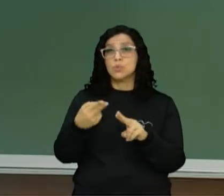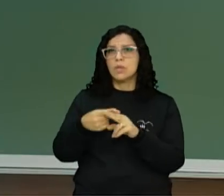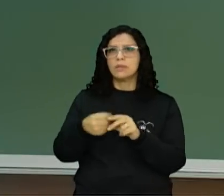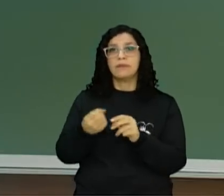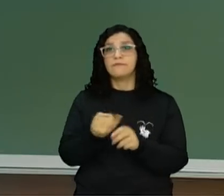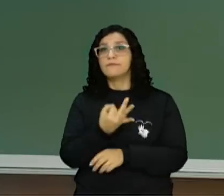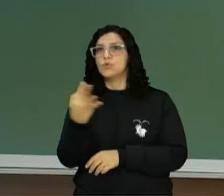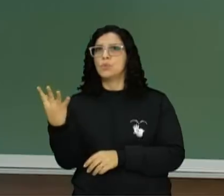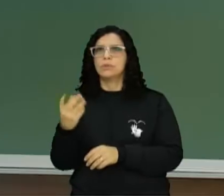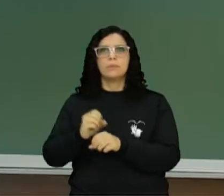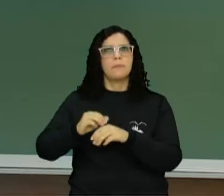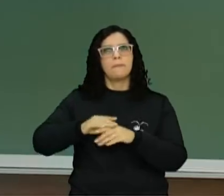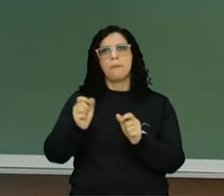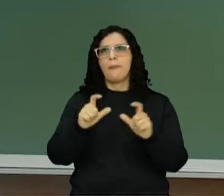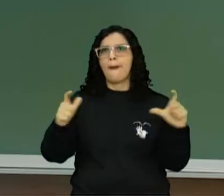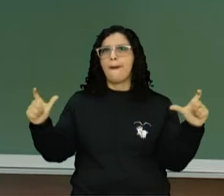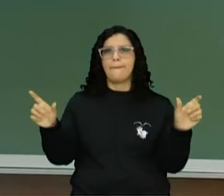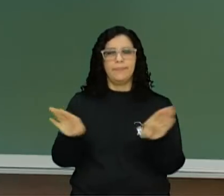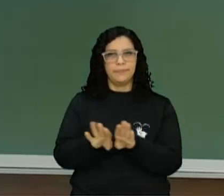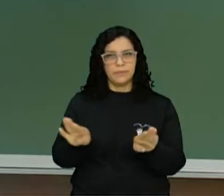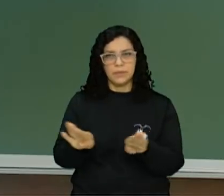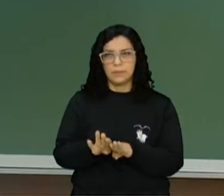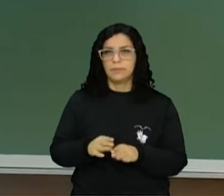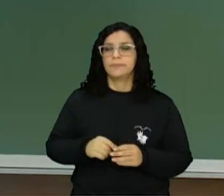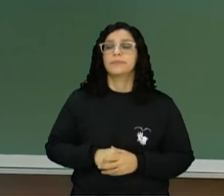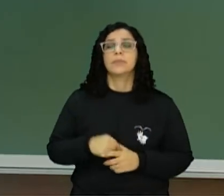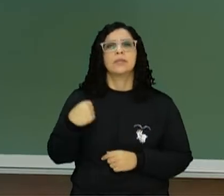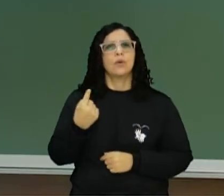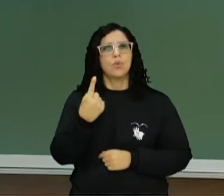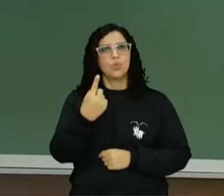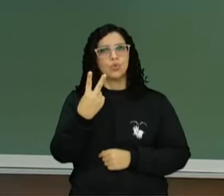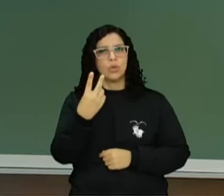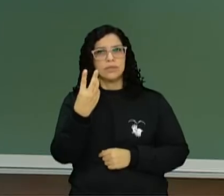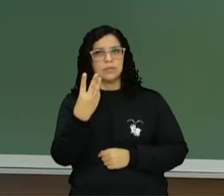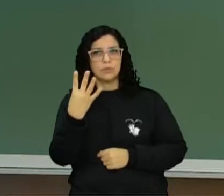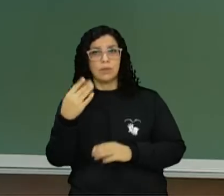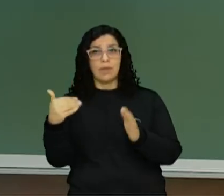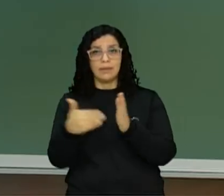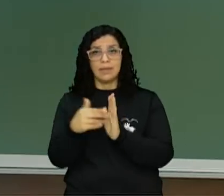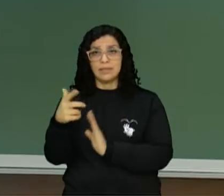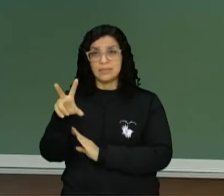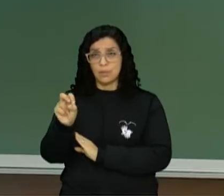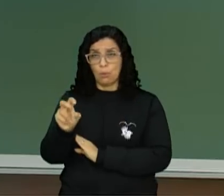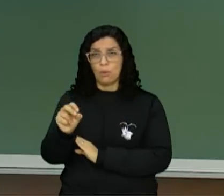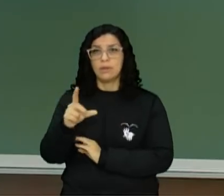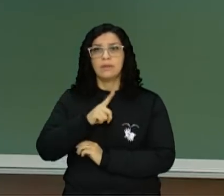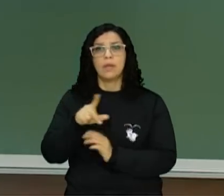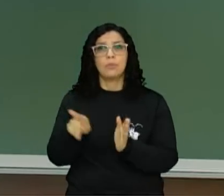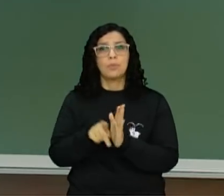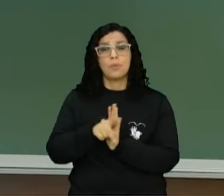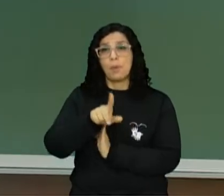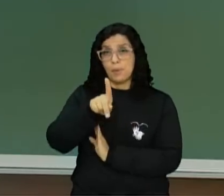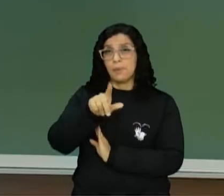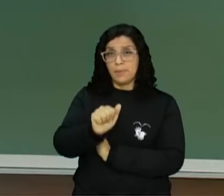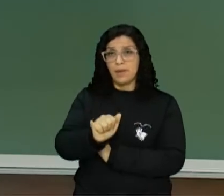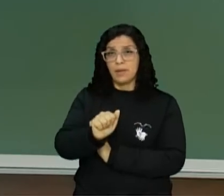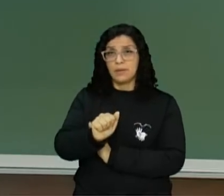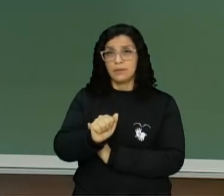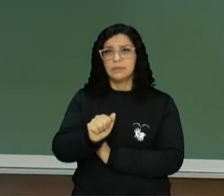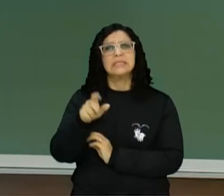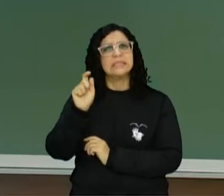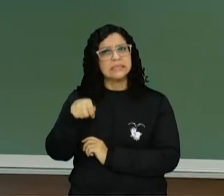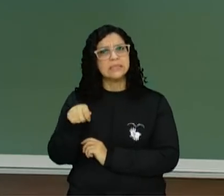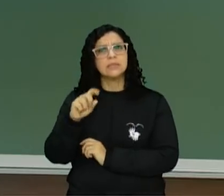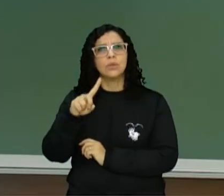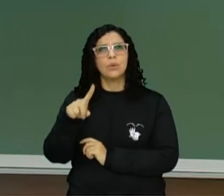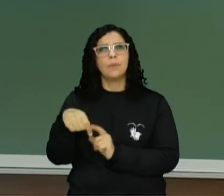maiores, em sequências diferentes? Veja que 1, 2, 3, 4, até chegar no 50 é uma PA. Mas é uma PA, professor?